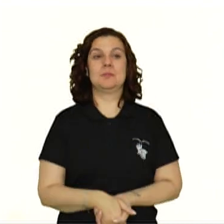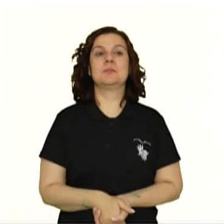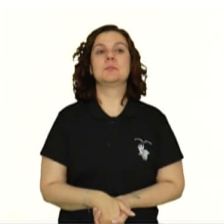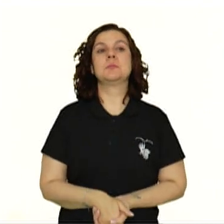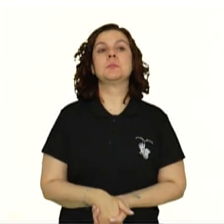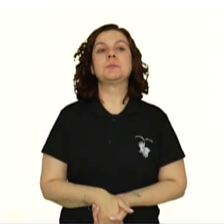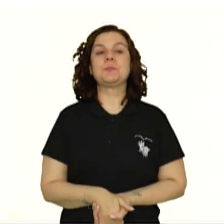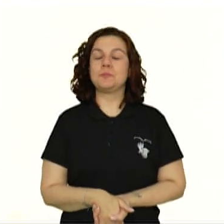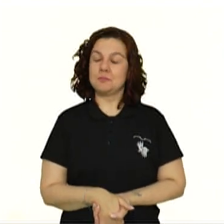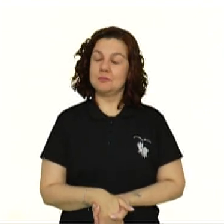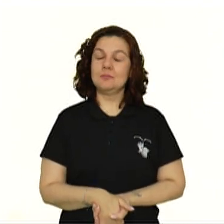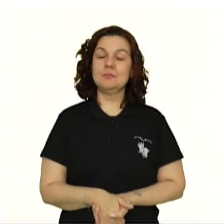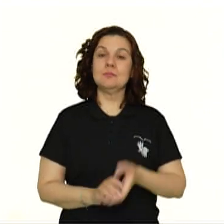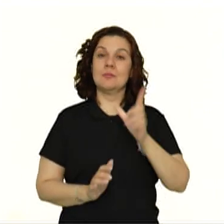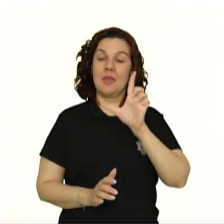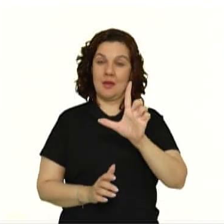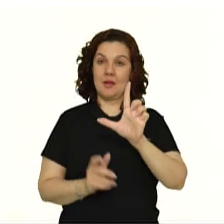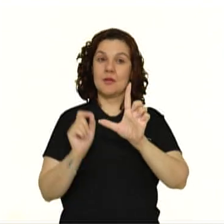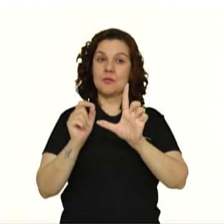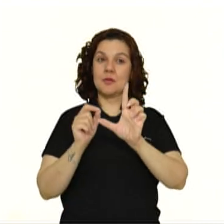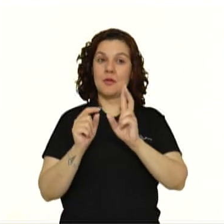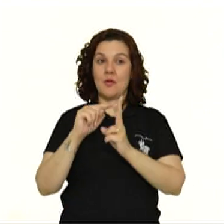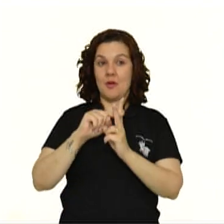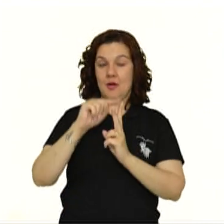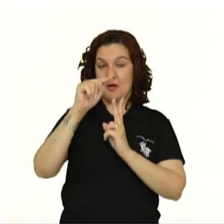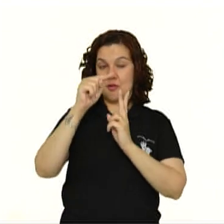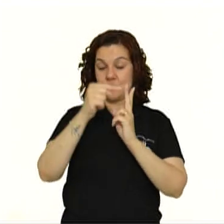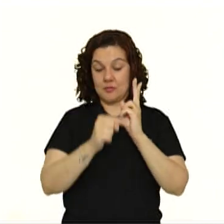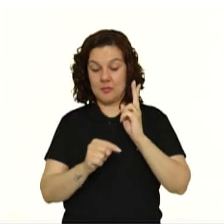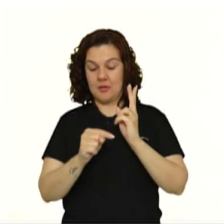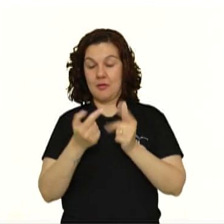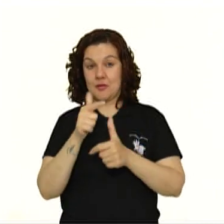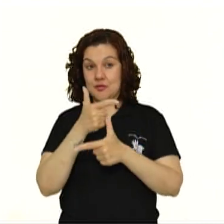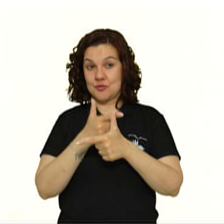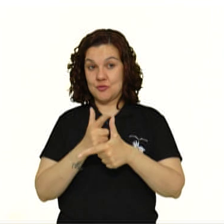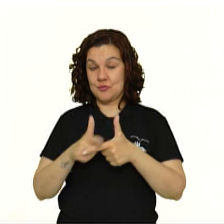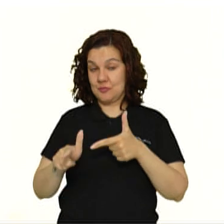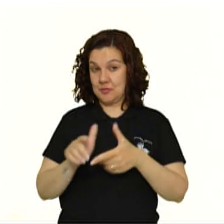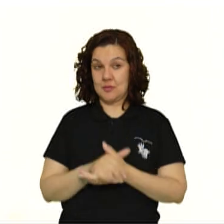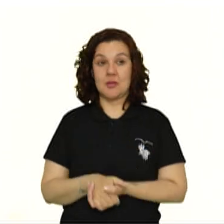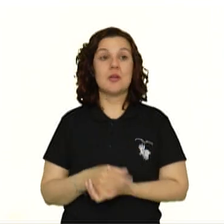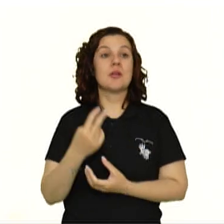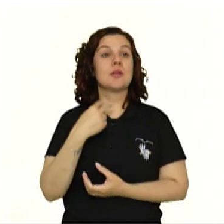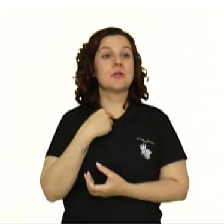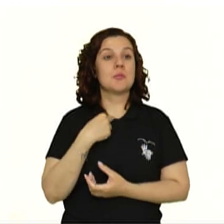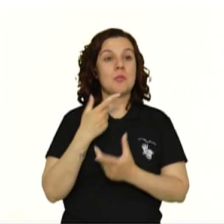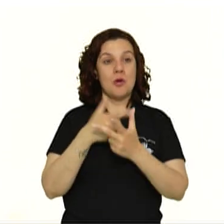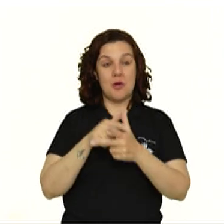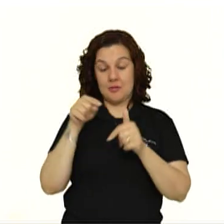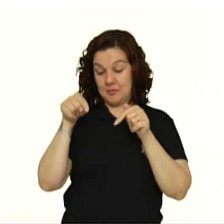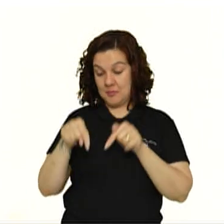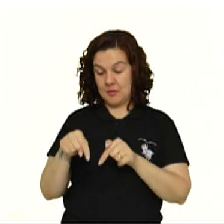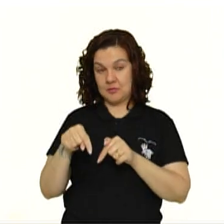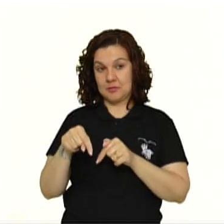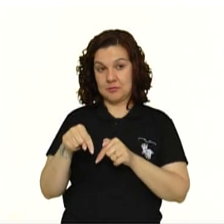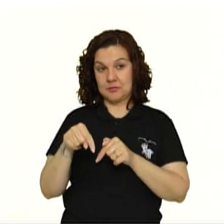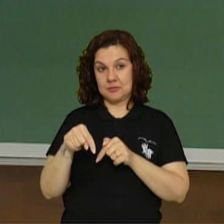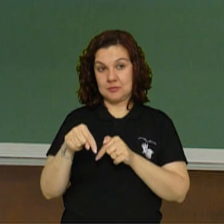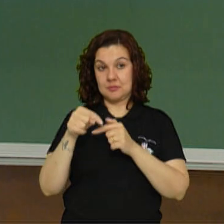primeiro membro. Essa raiz de 3 vai passar dividindo, não pode ficar a raiz de 3 no denominador,